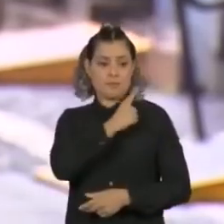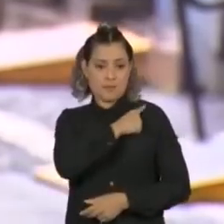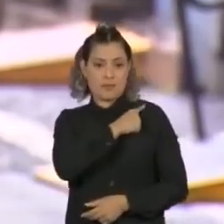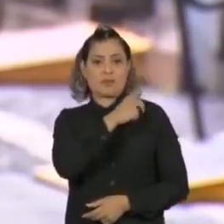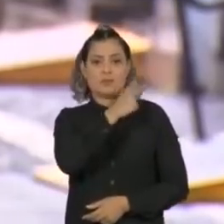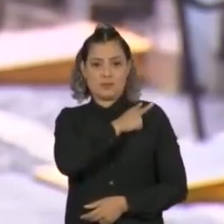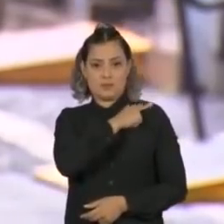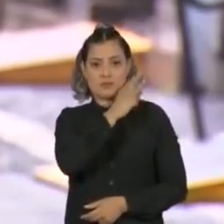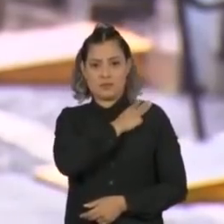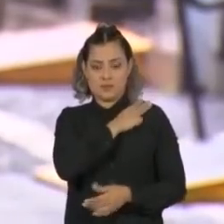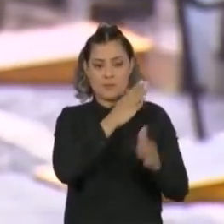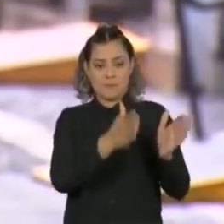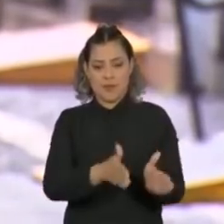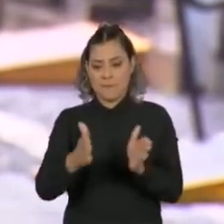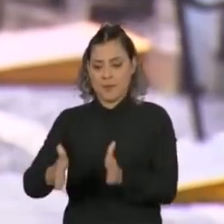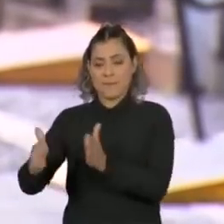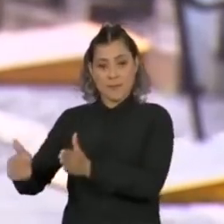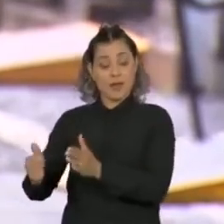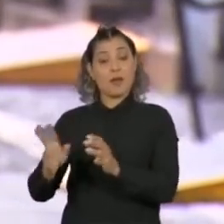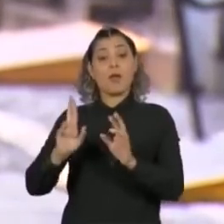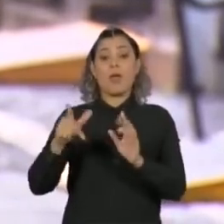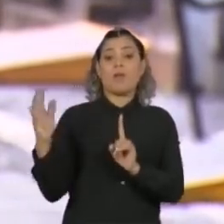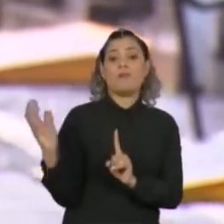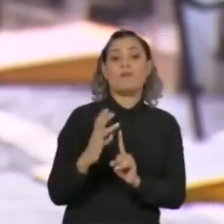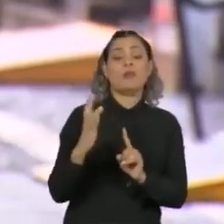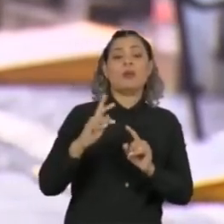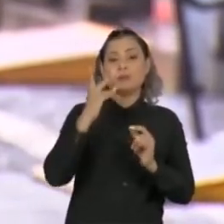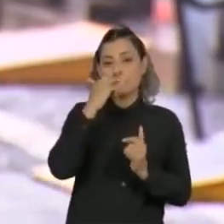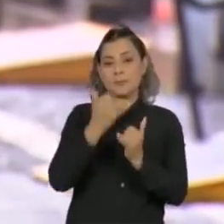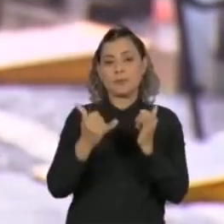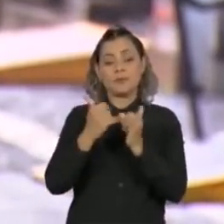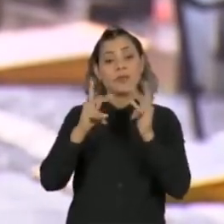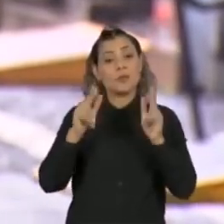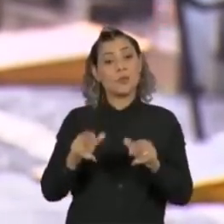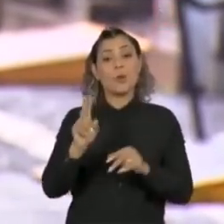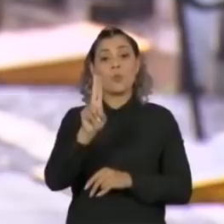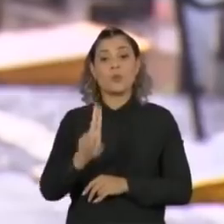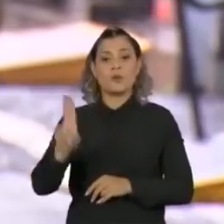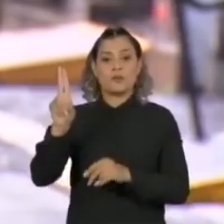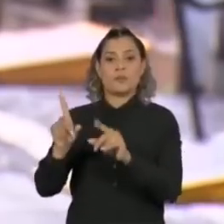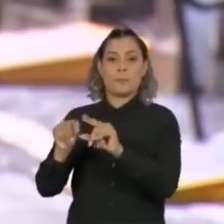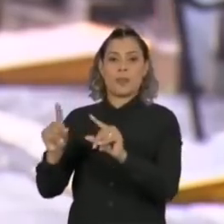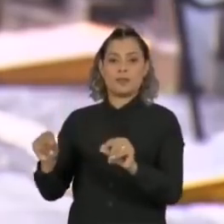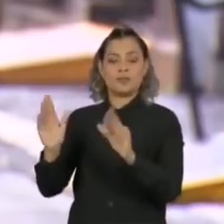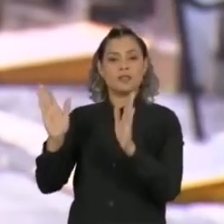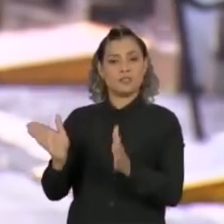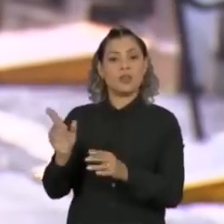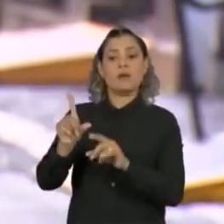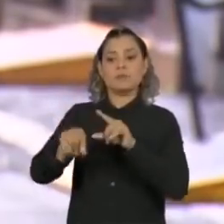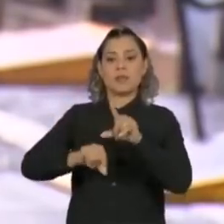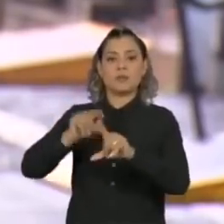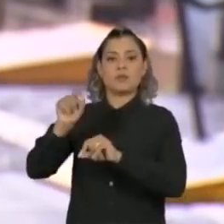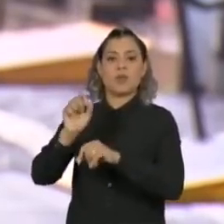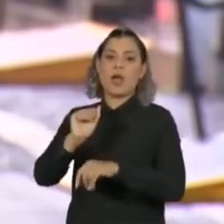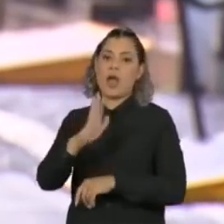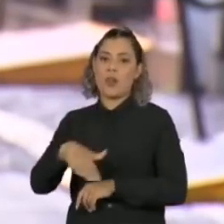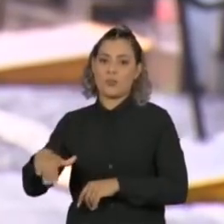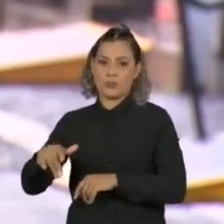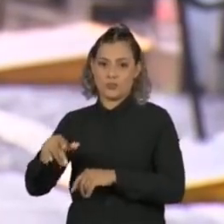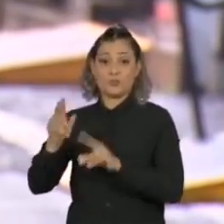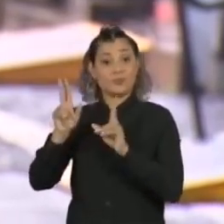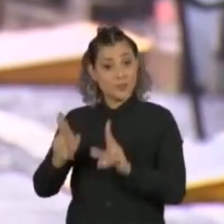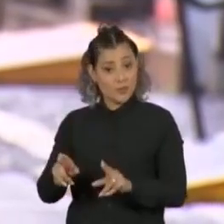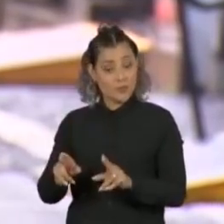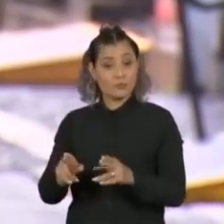ensino médio é inspirada em um sistema que a Universidade de Brasília já utiliza para selecionar seus estudantes.